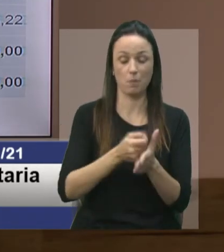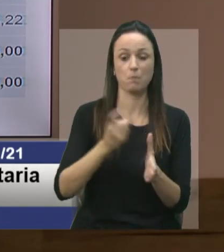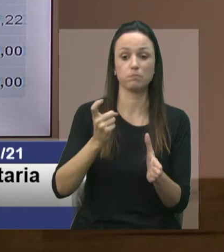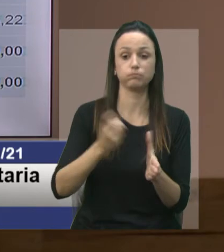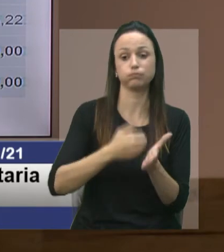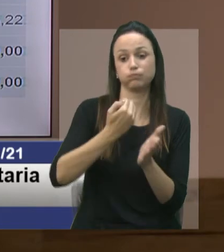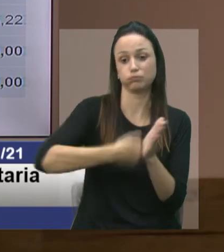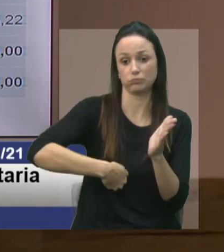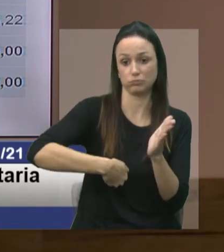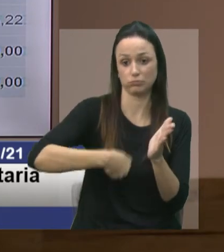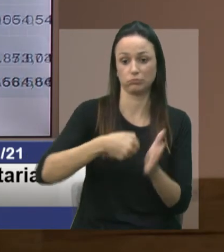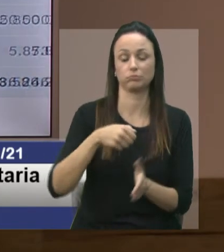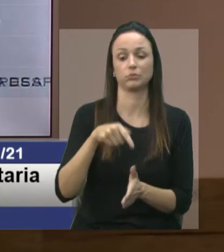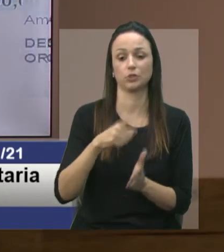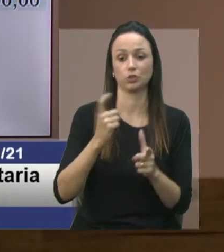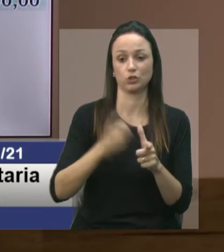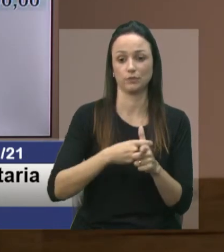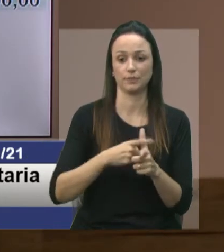dívida.